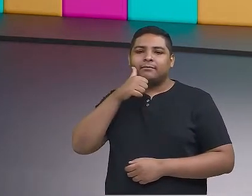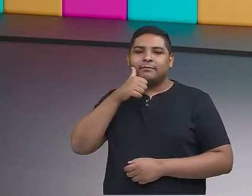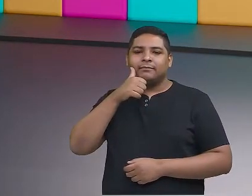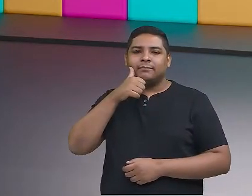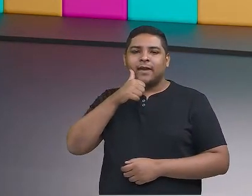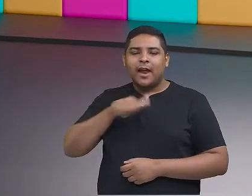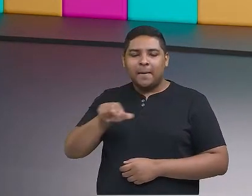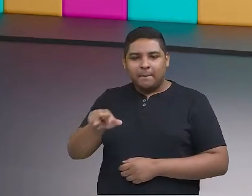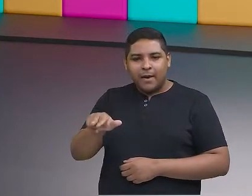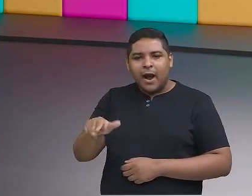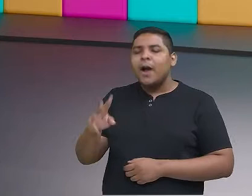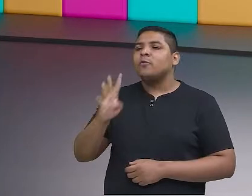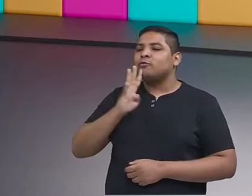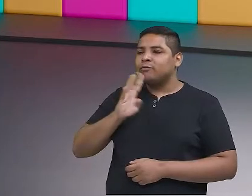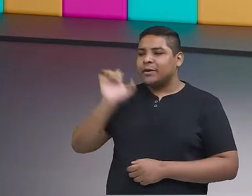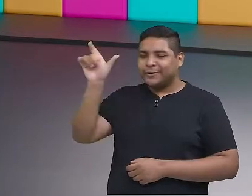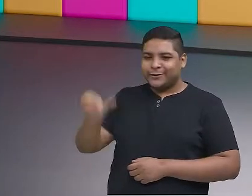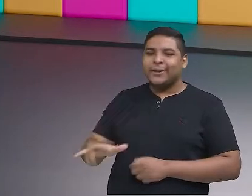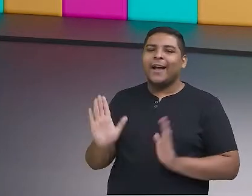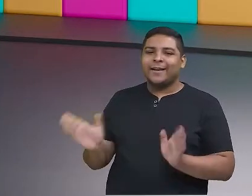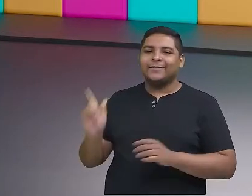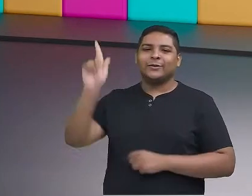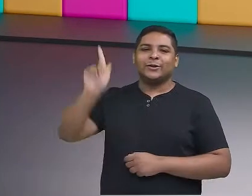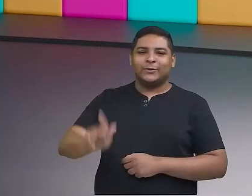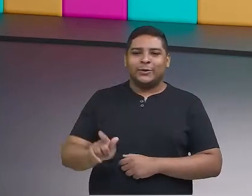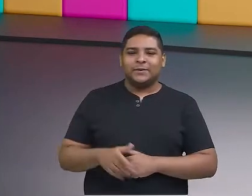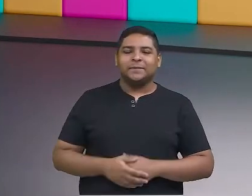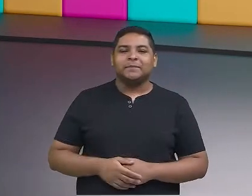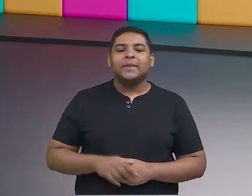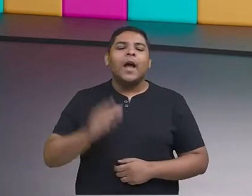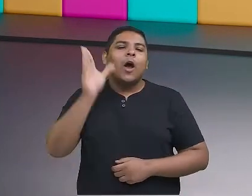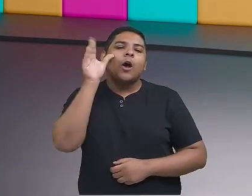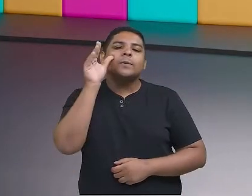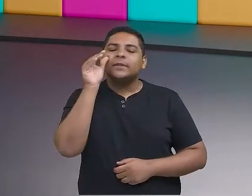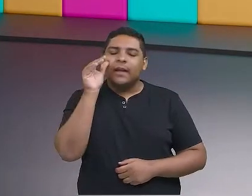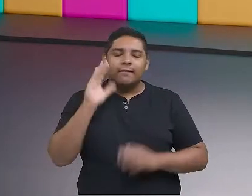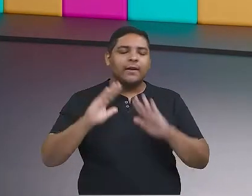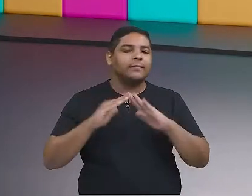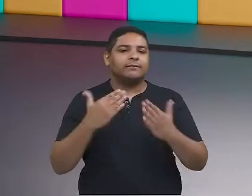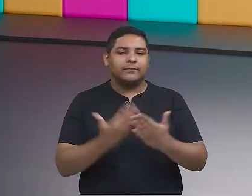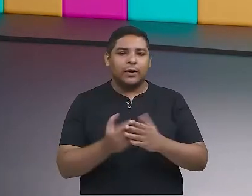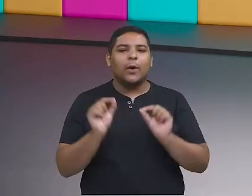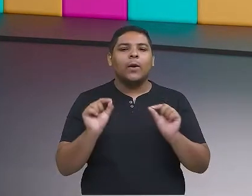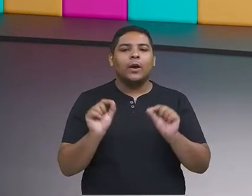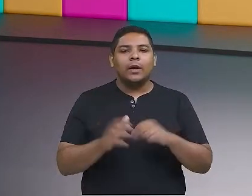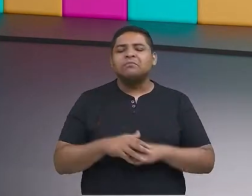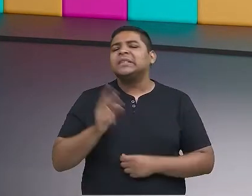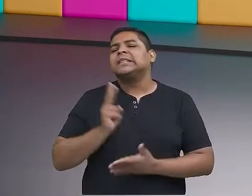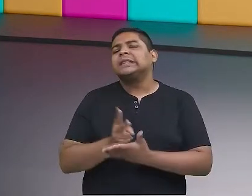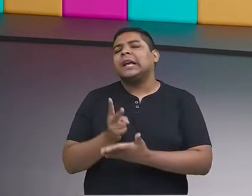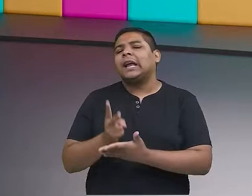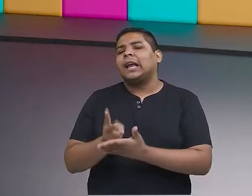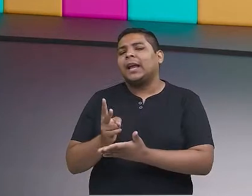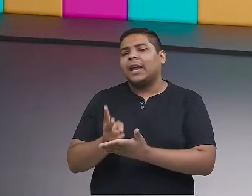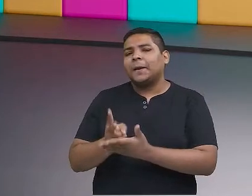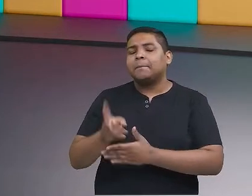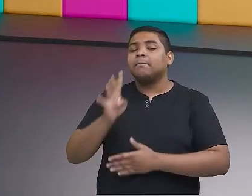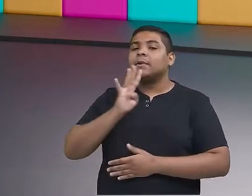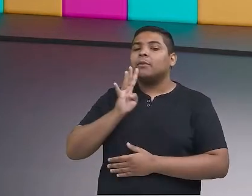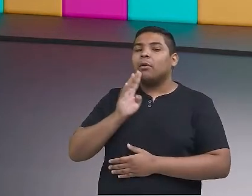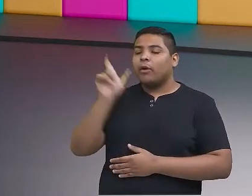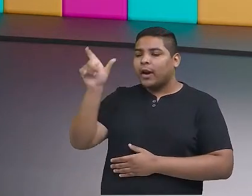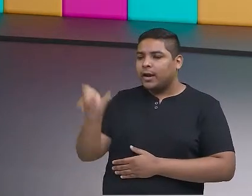são certas situações que a gente vai observar na escola em que a gente sempre conhece alguém. E essa pessoa nos